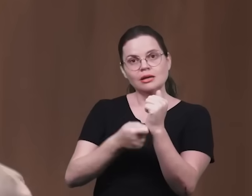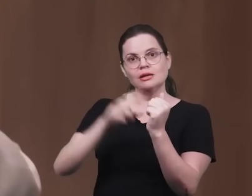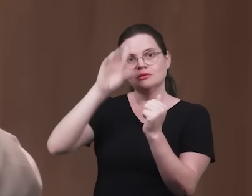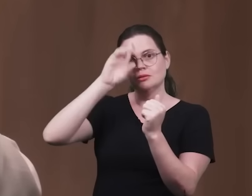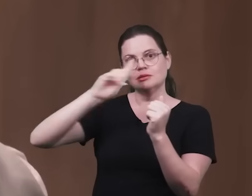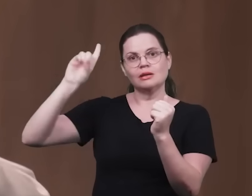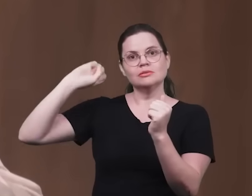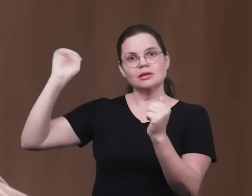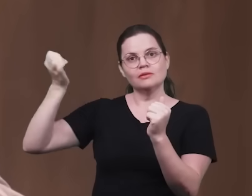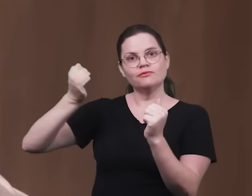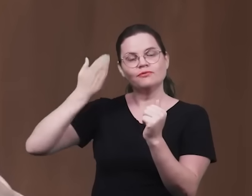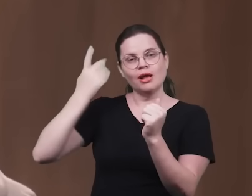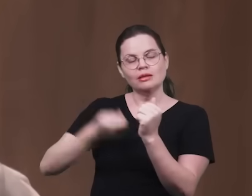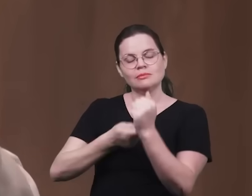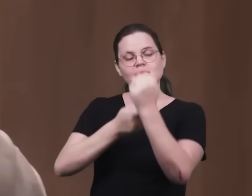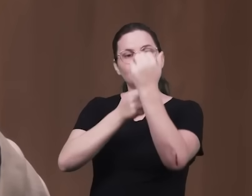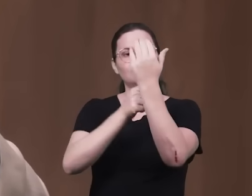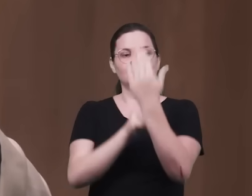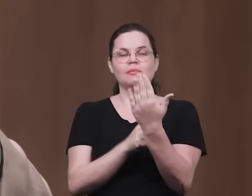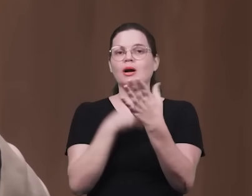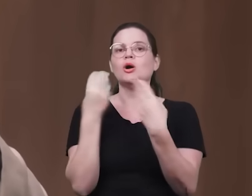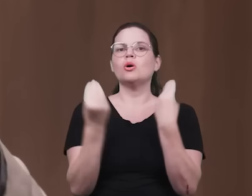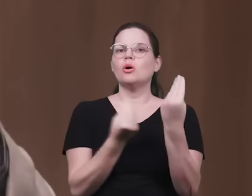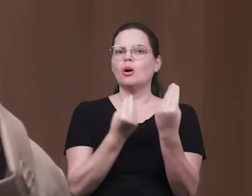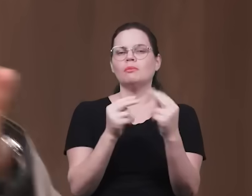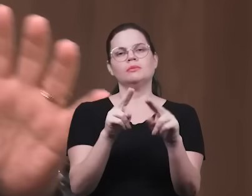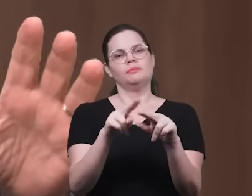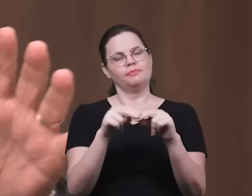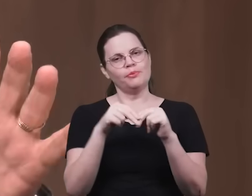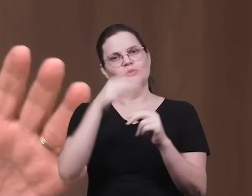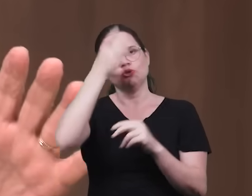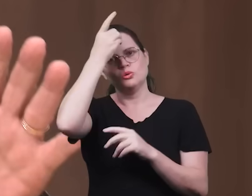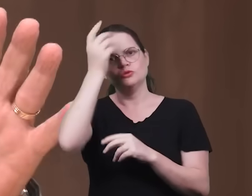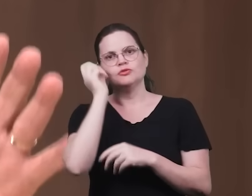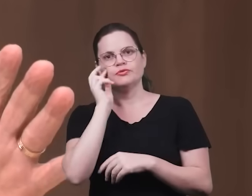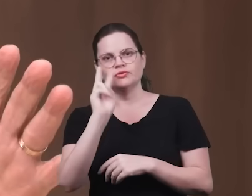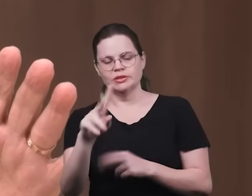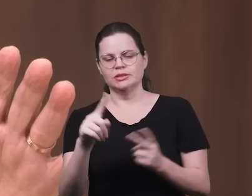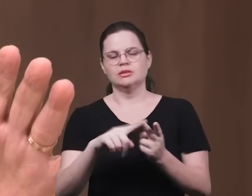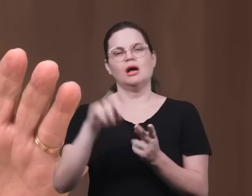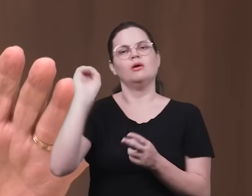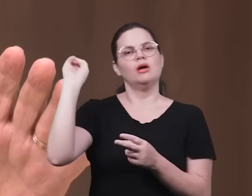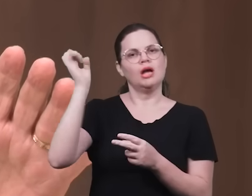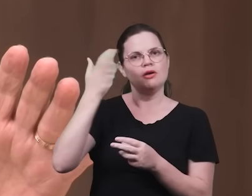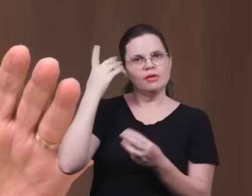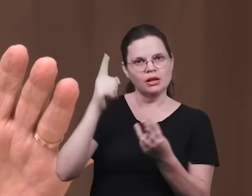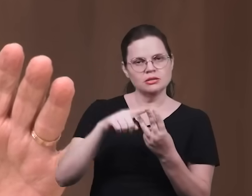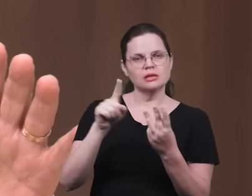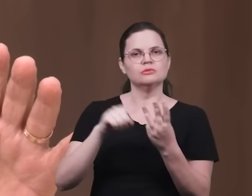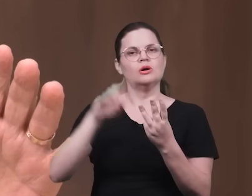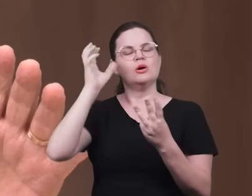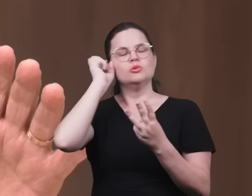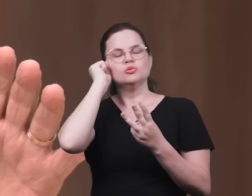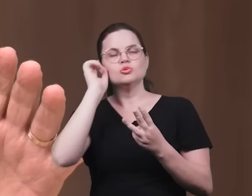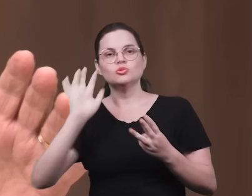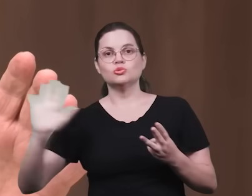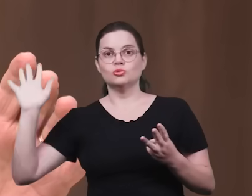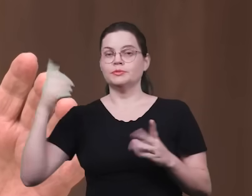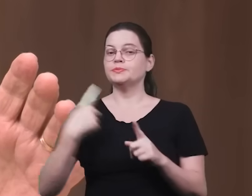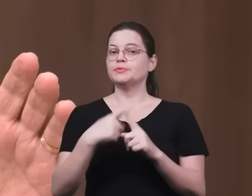Senhor cientificando, ou seja, dando a conhecer aquilo que está oculto. Porque lá mesmo no Velho